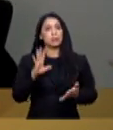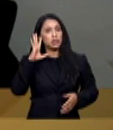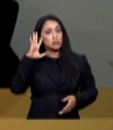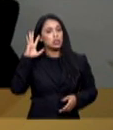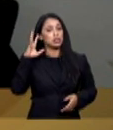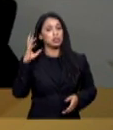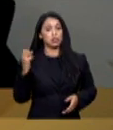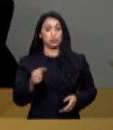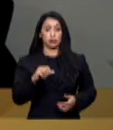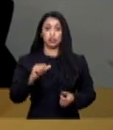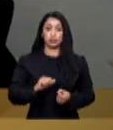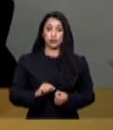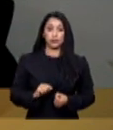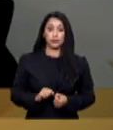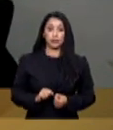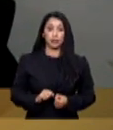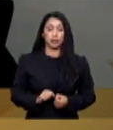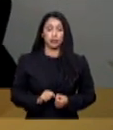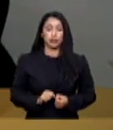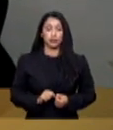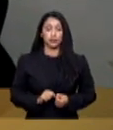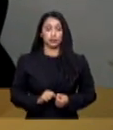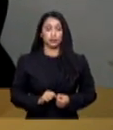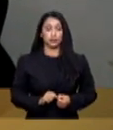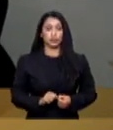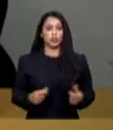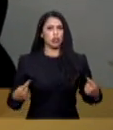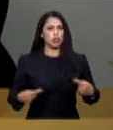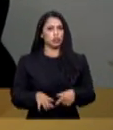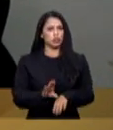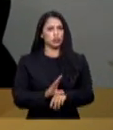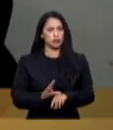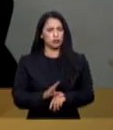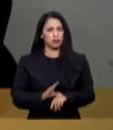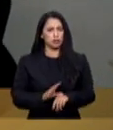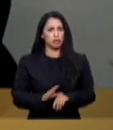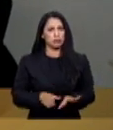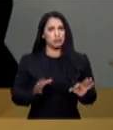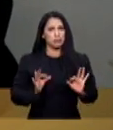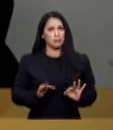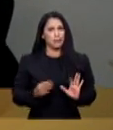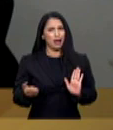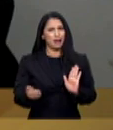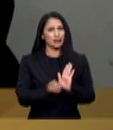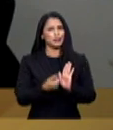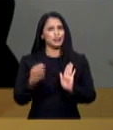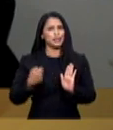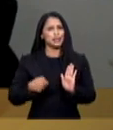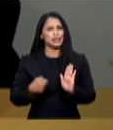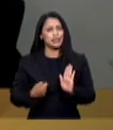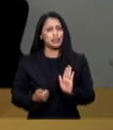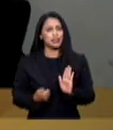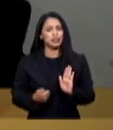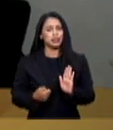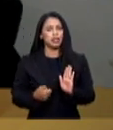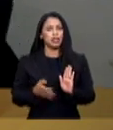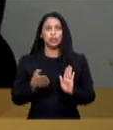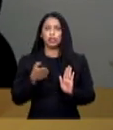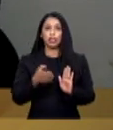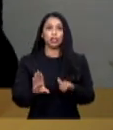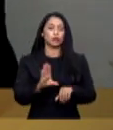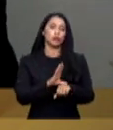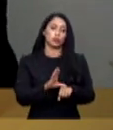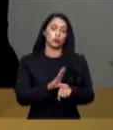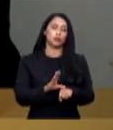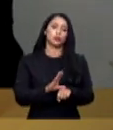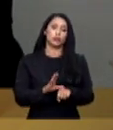decisão, que a nódoa de inconstitucionalidade, para ser perfeitamente marcada, precisa de ser um confronto direto com a Constituição, que eu